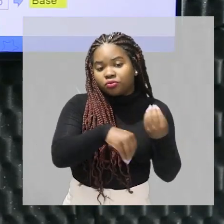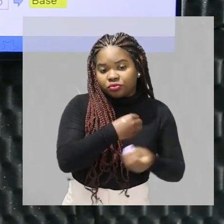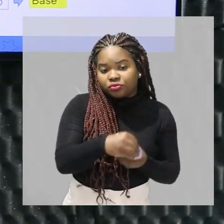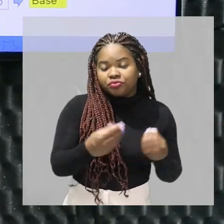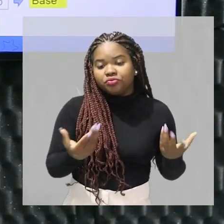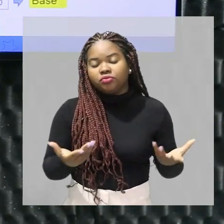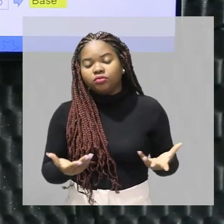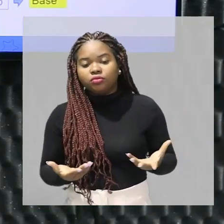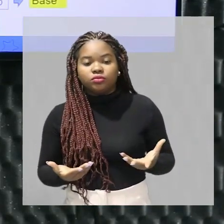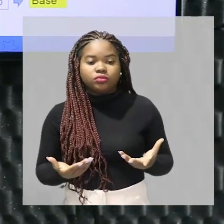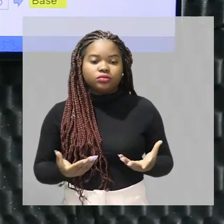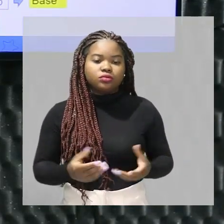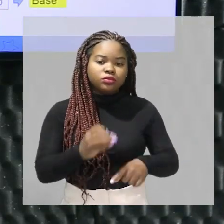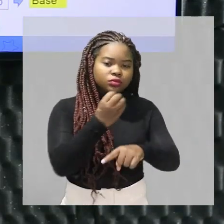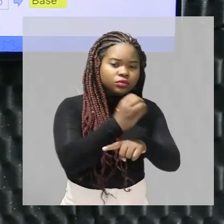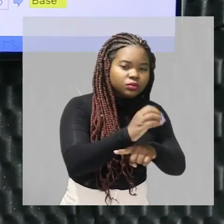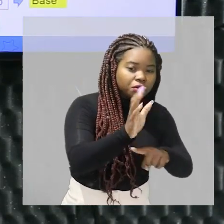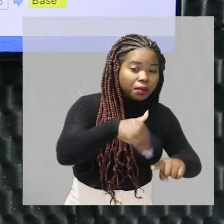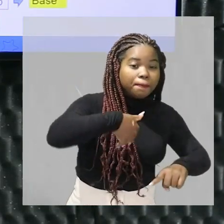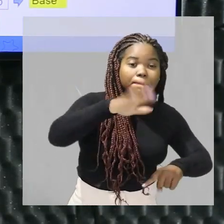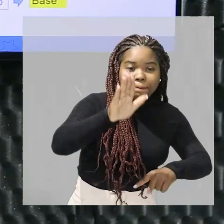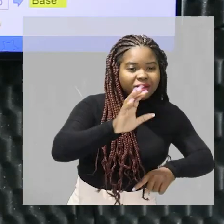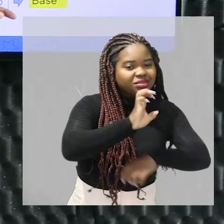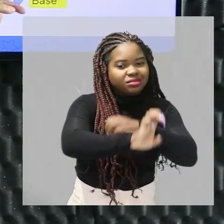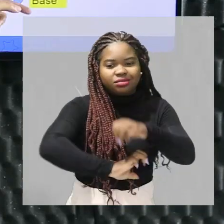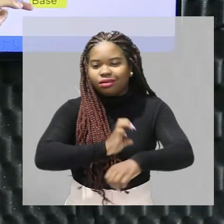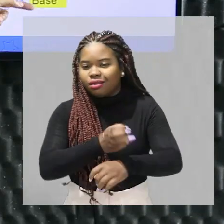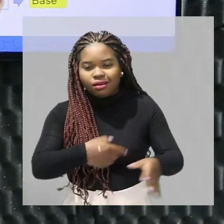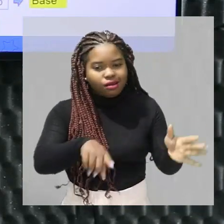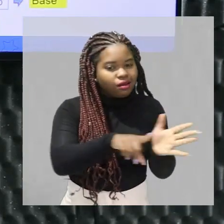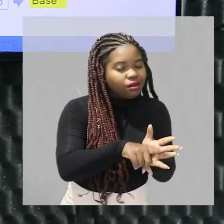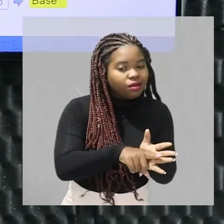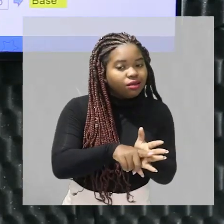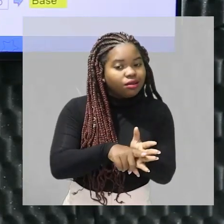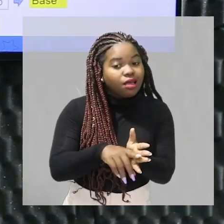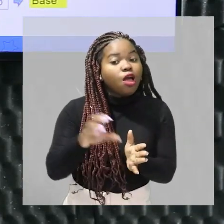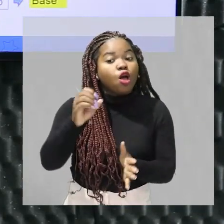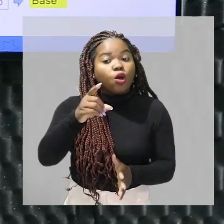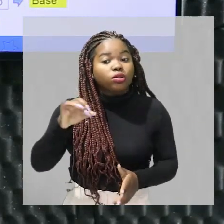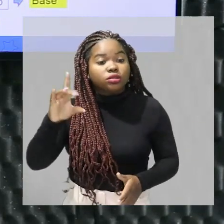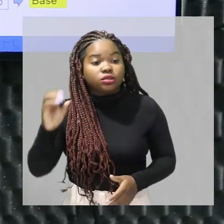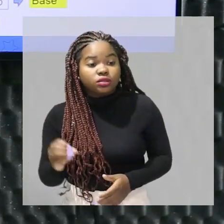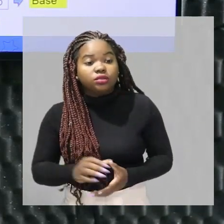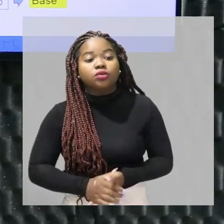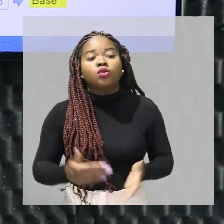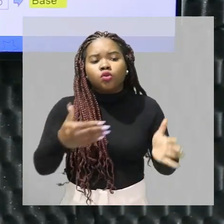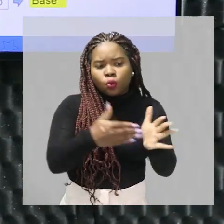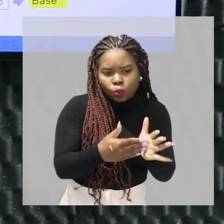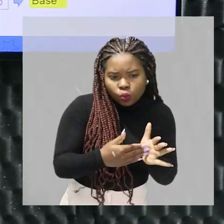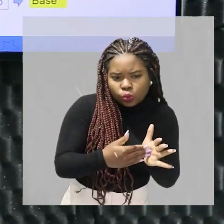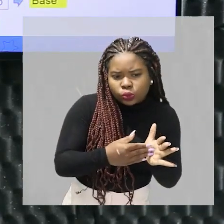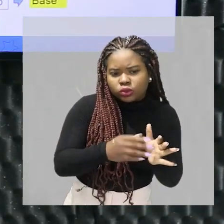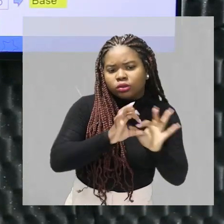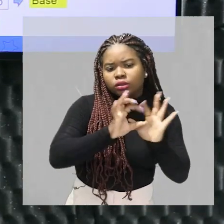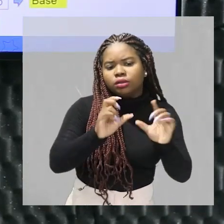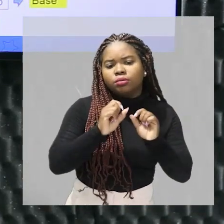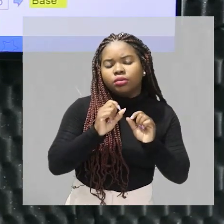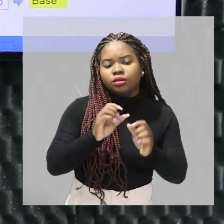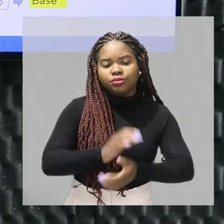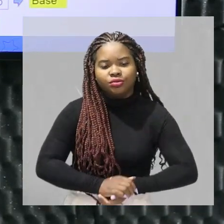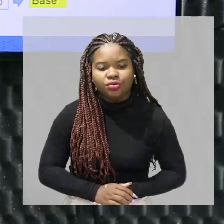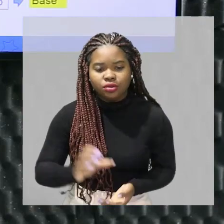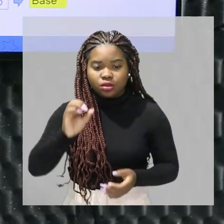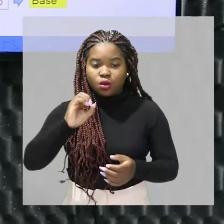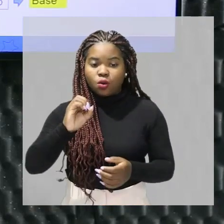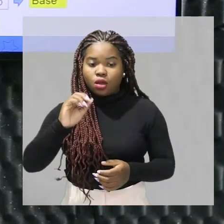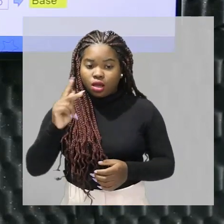binária, onde o oxigênio é mais eletronegativo, óxido. E o leite de magnésia vai liberar